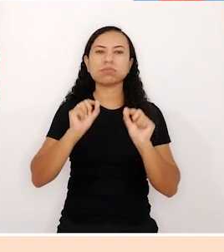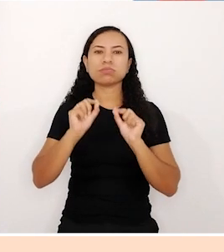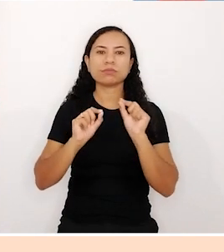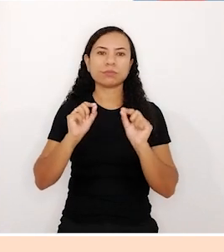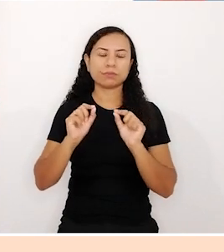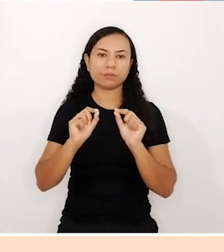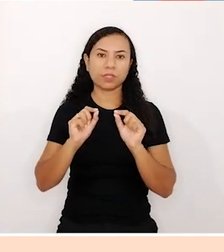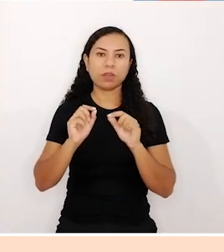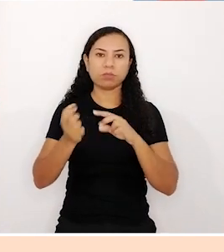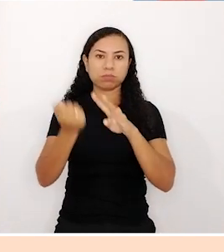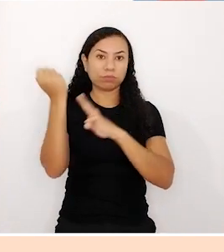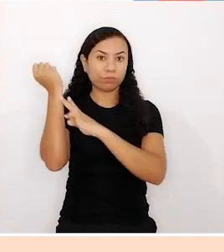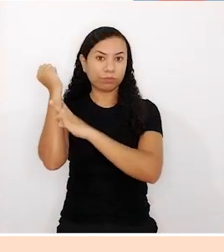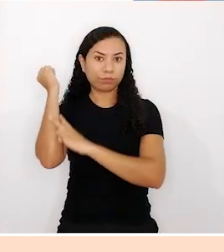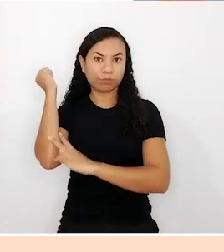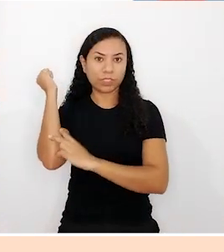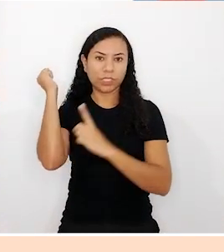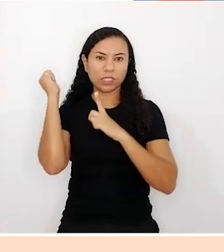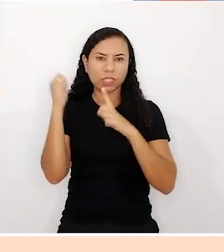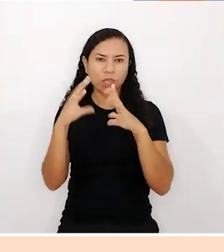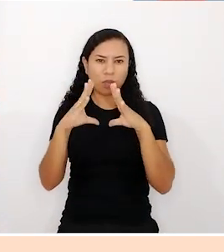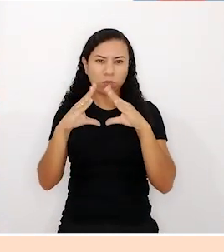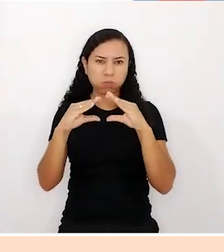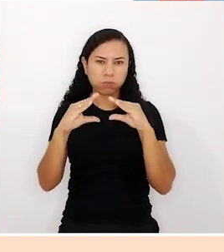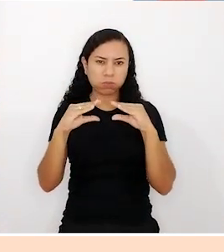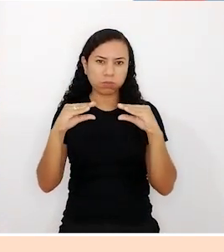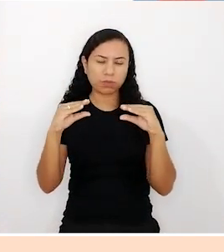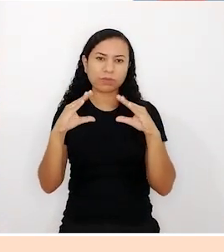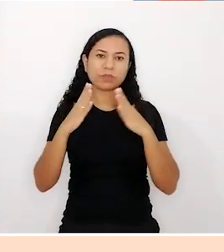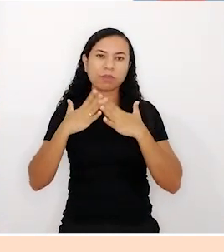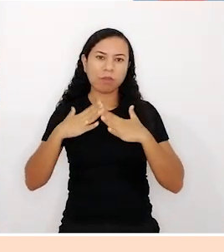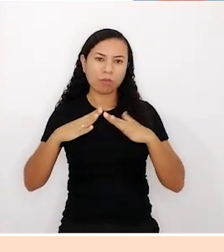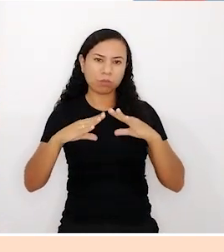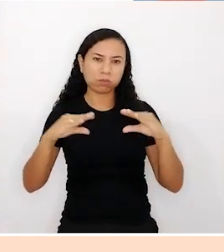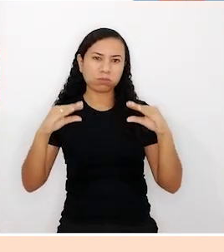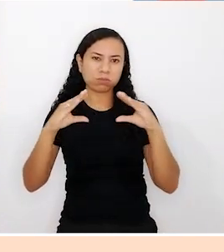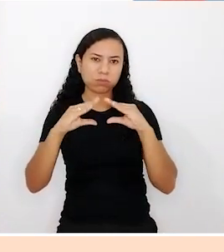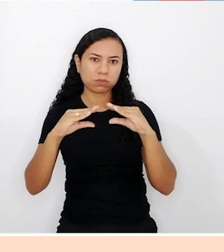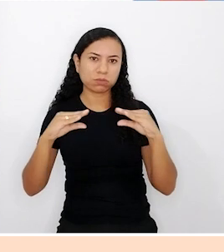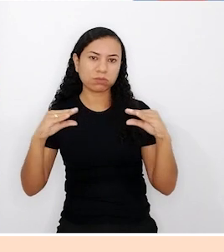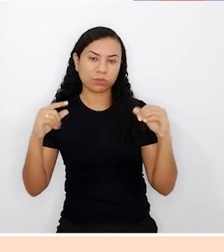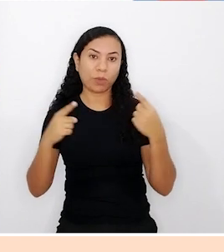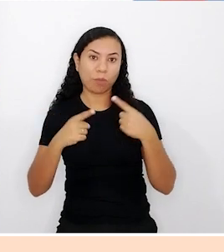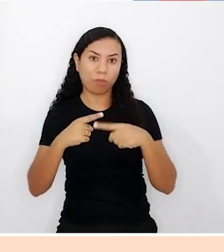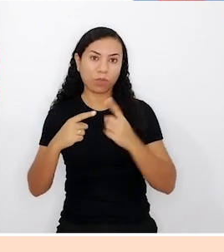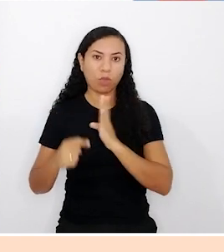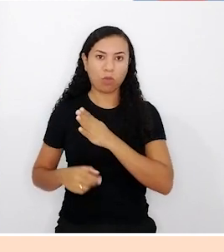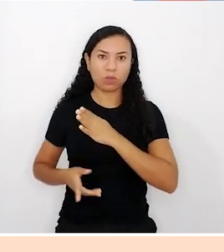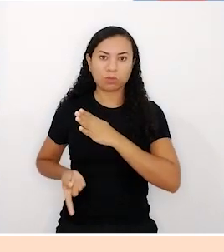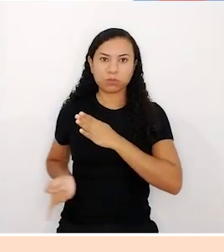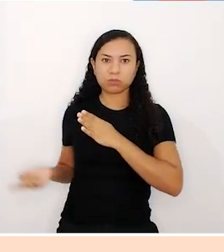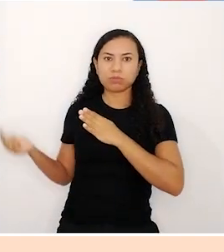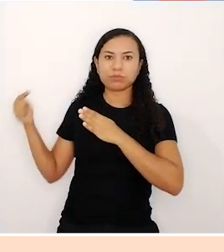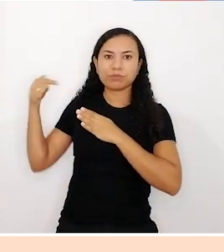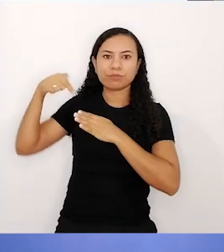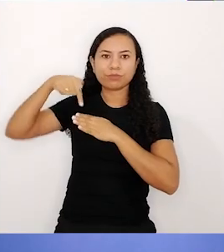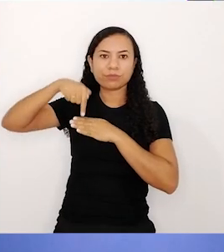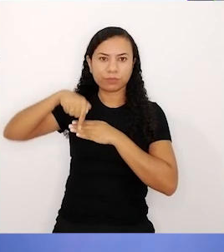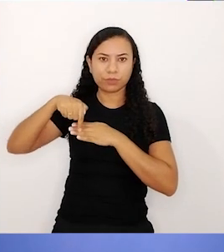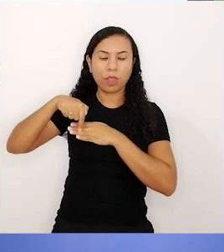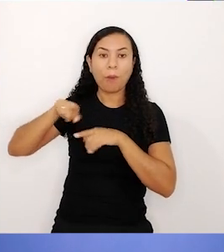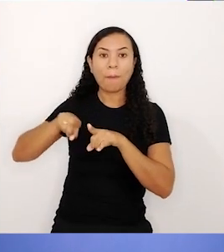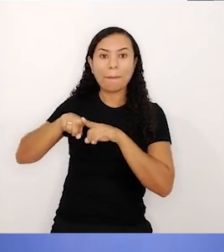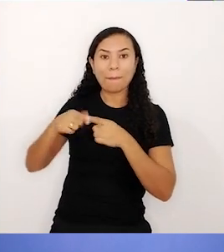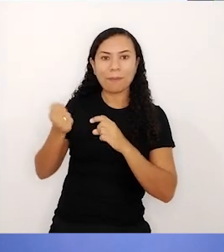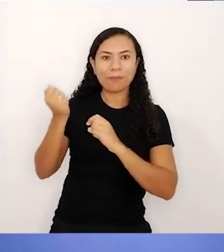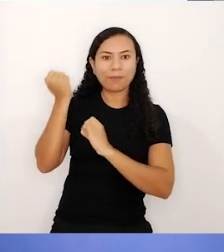no caso, elas fazem o retorno para o coração, enquanto as artérias têm alta